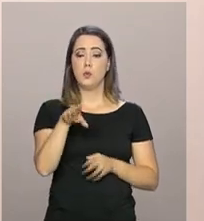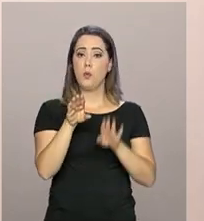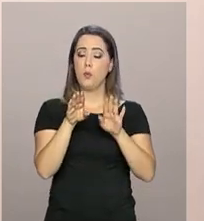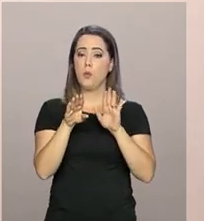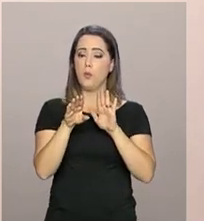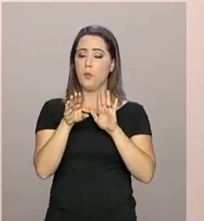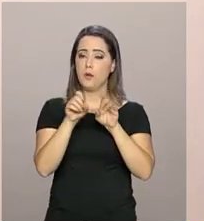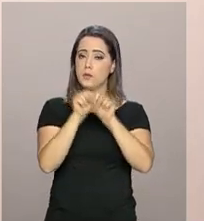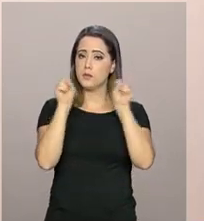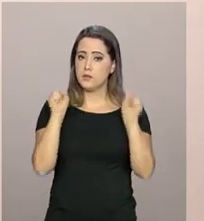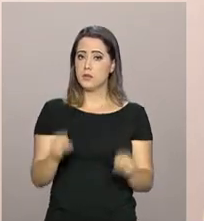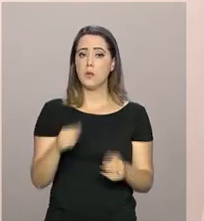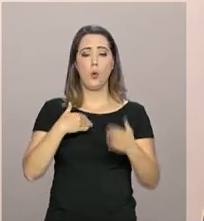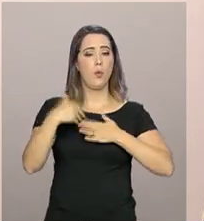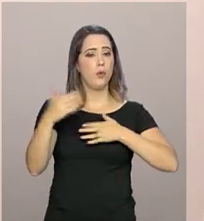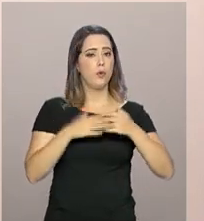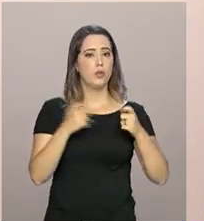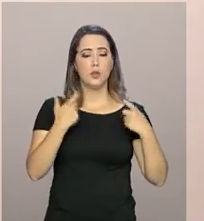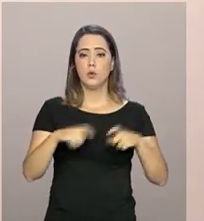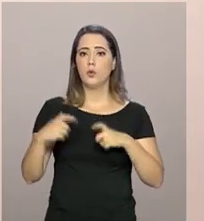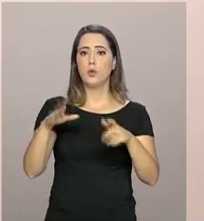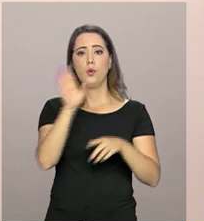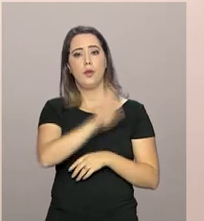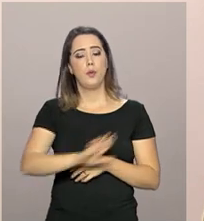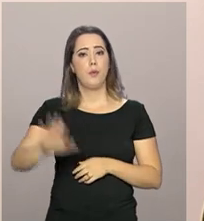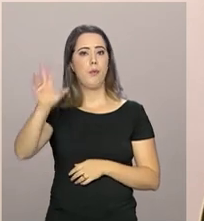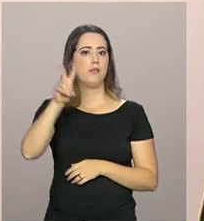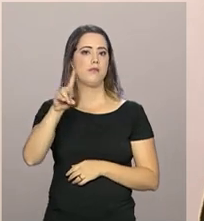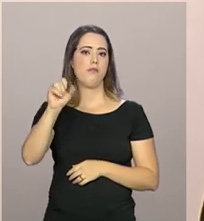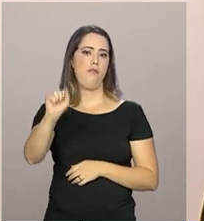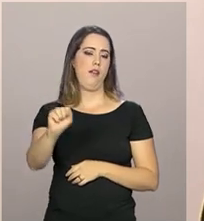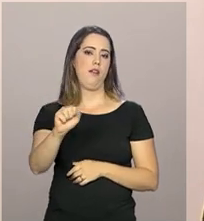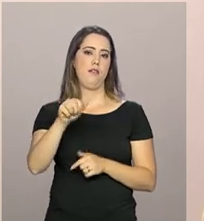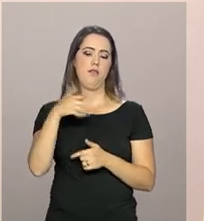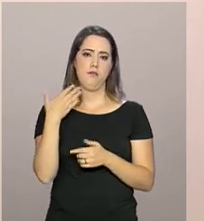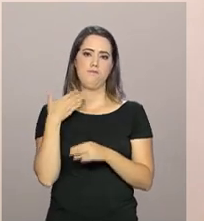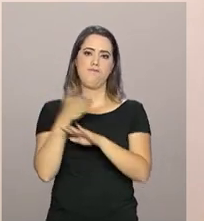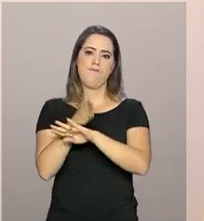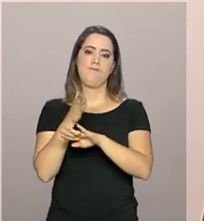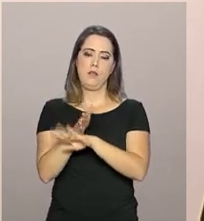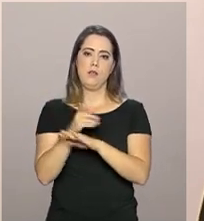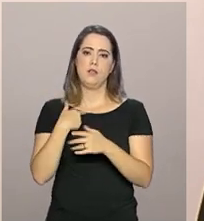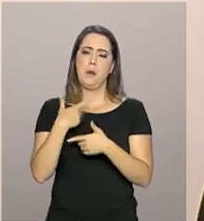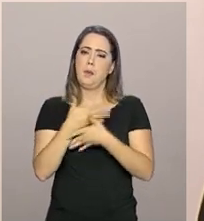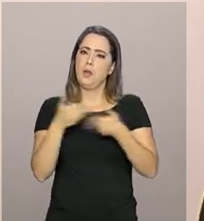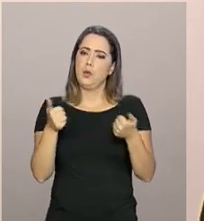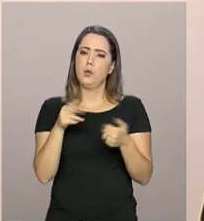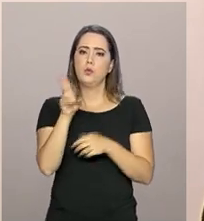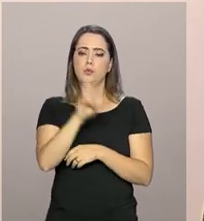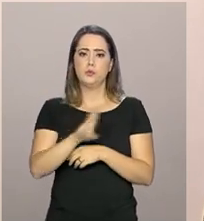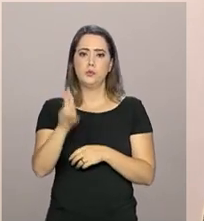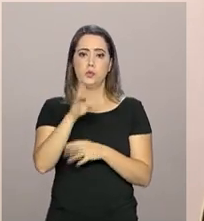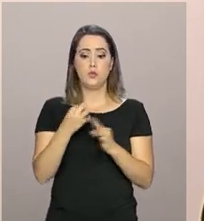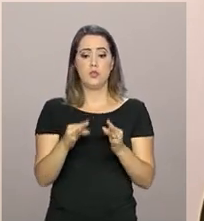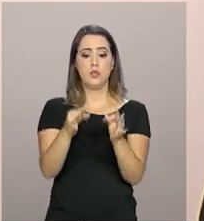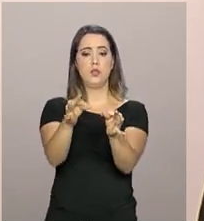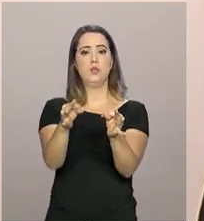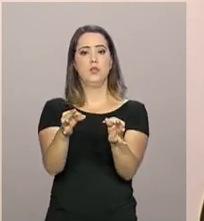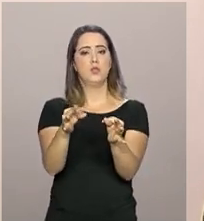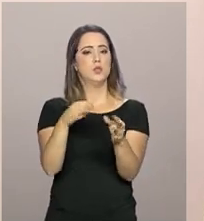concorrer a qualquer vaga pública existente no país isso facilita muito mobilidade já que uma ferramenta tecnológica